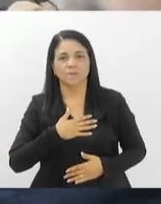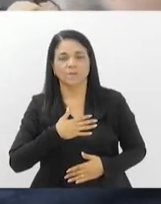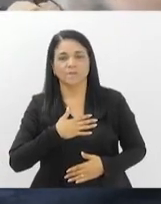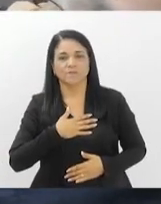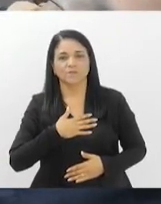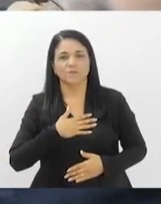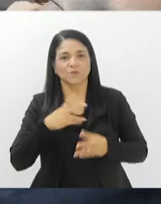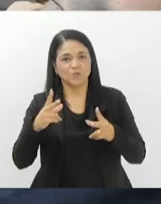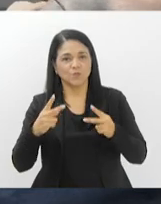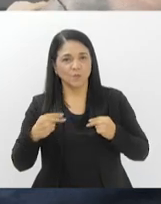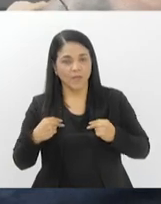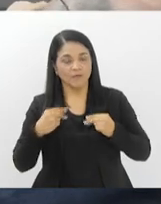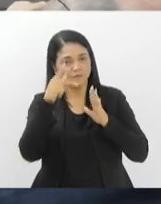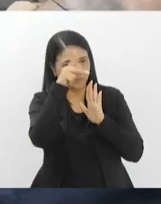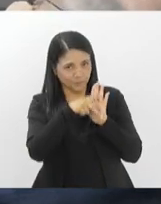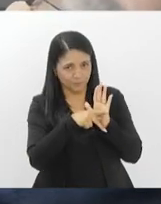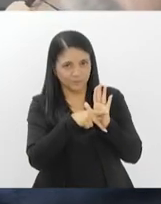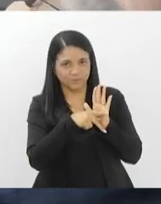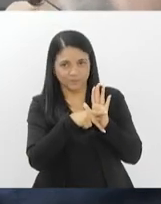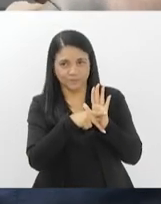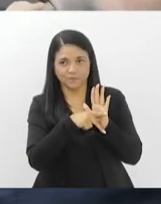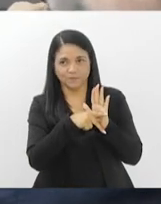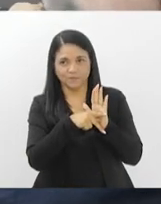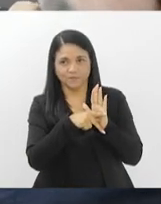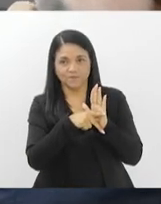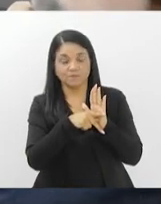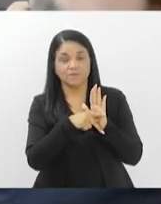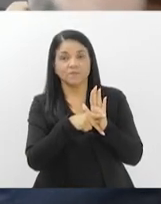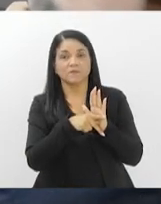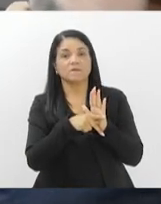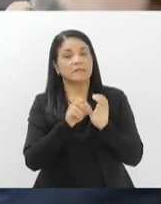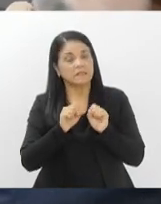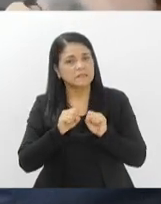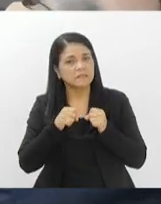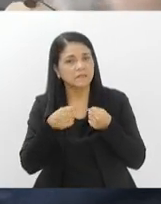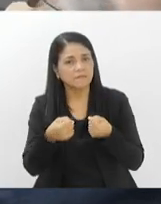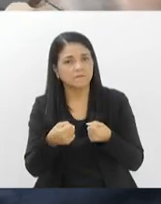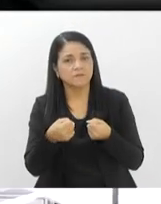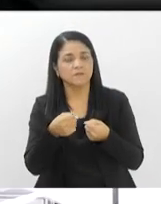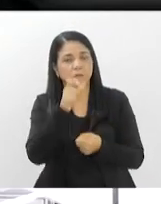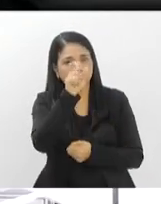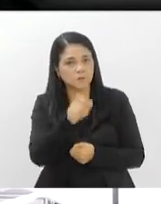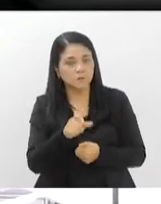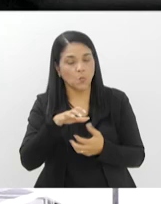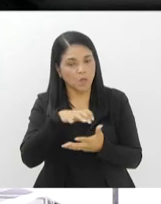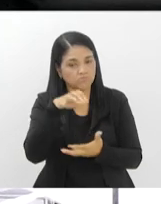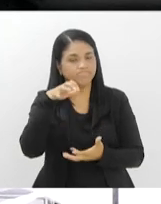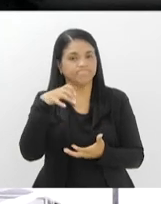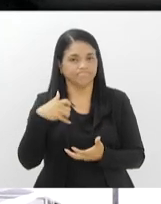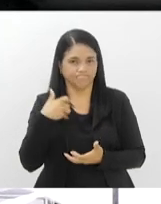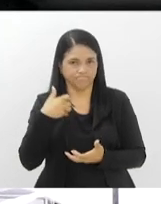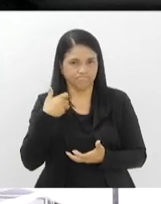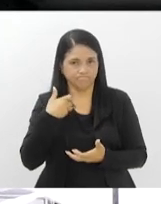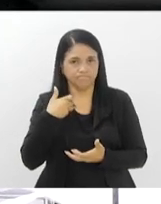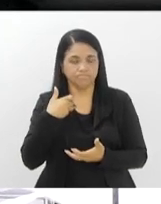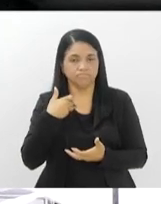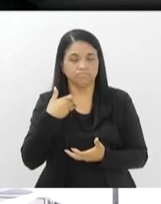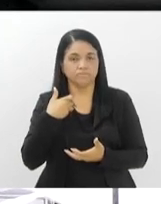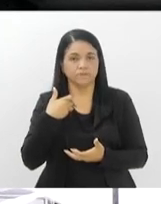do mérito do projeto, porque defende a pessoa idosa e com